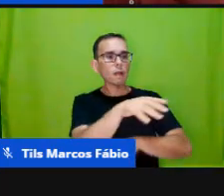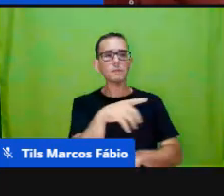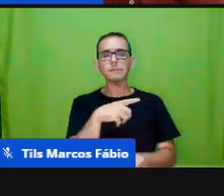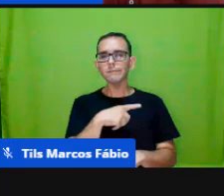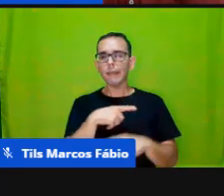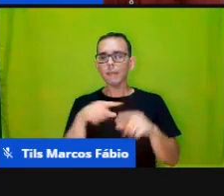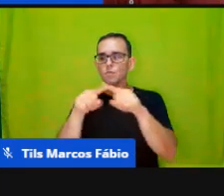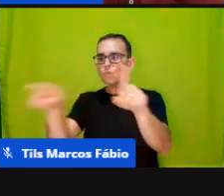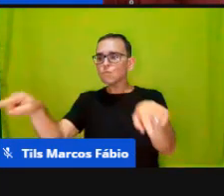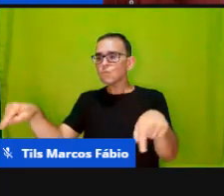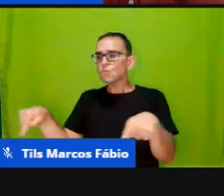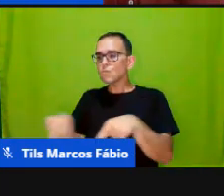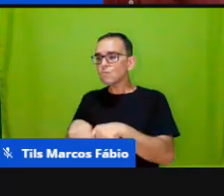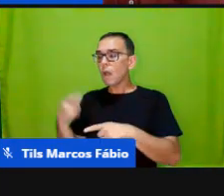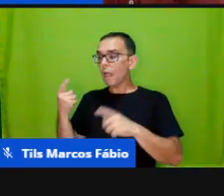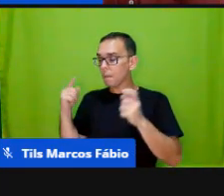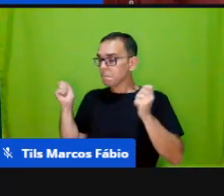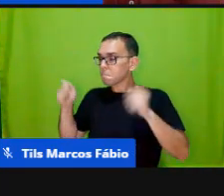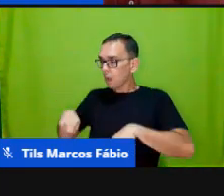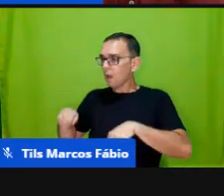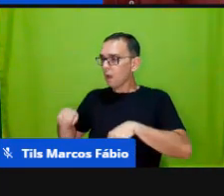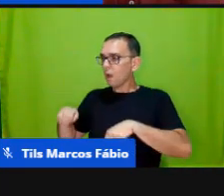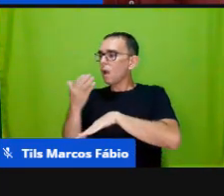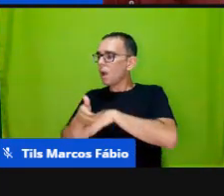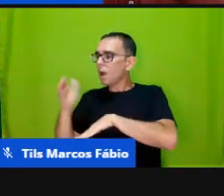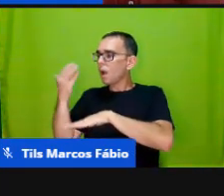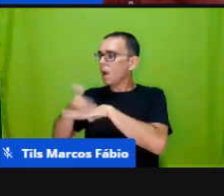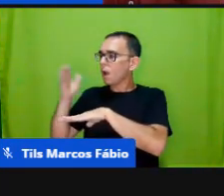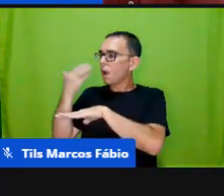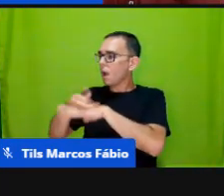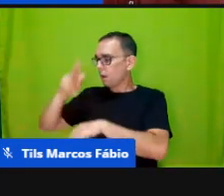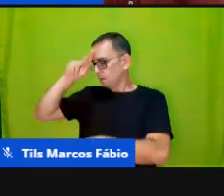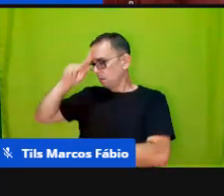campinho onde ele pratica o seu futebol.